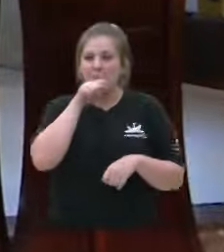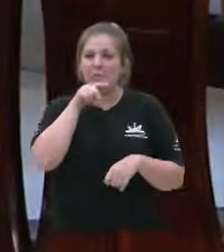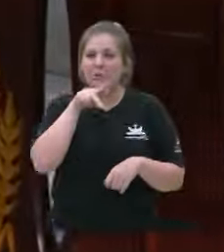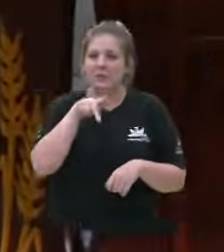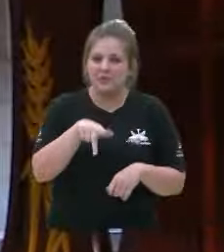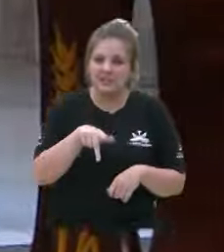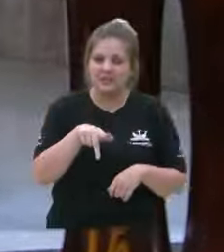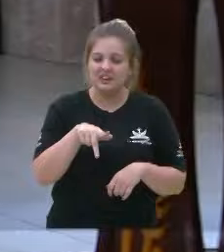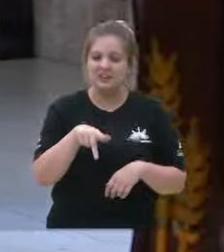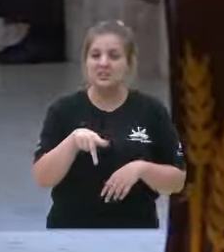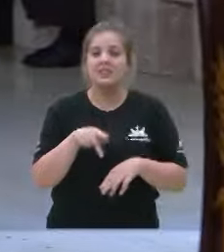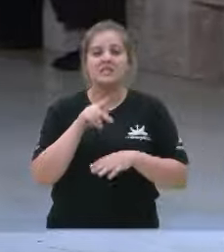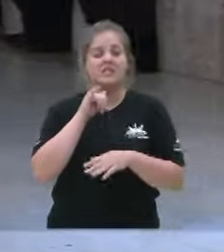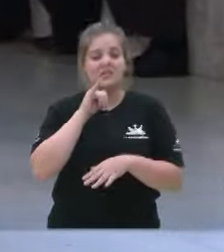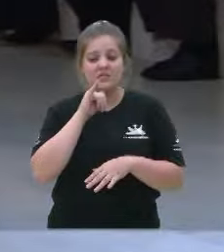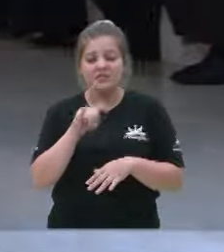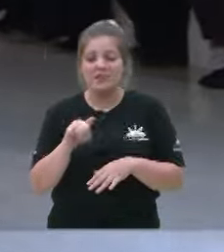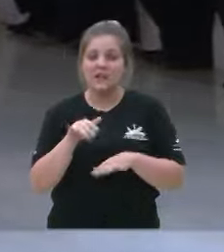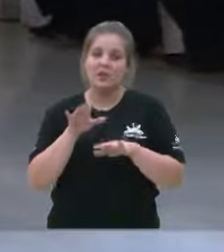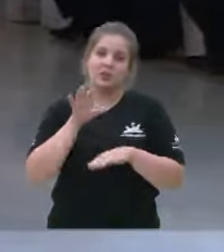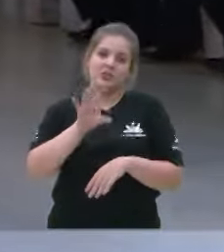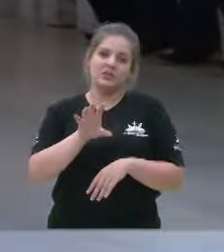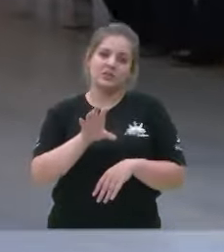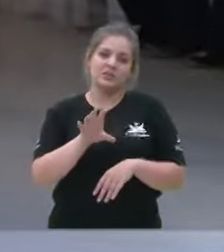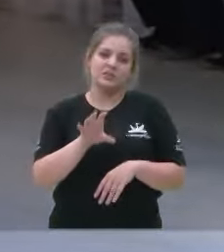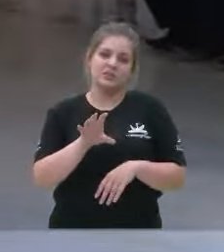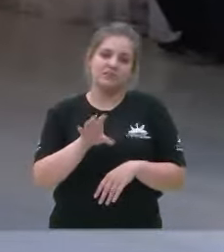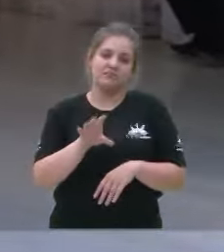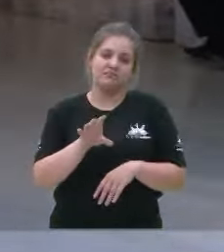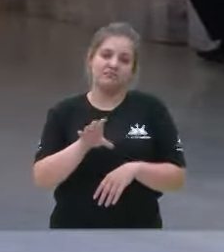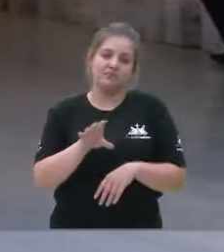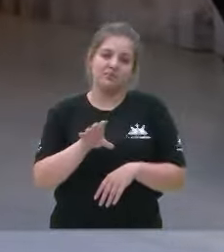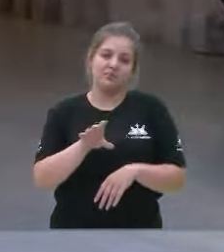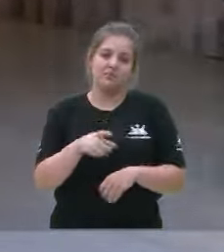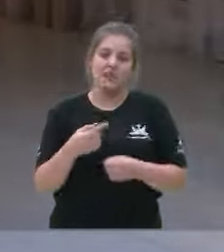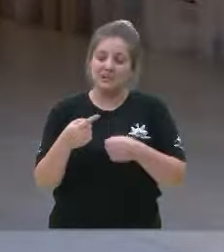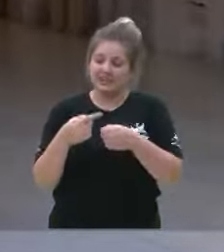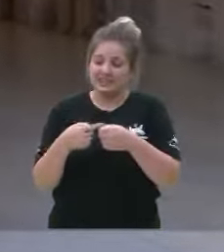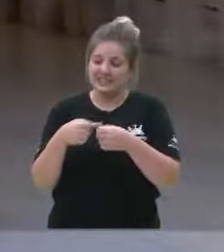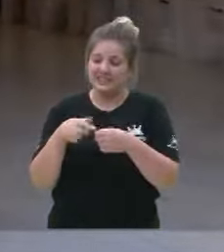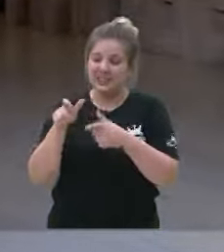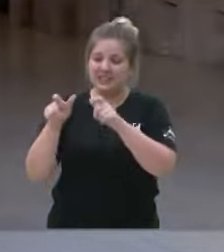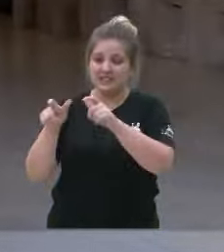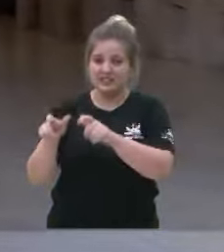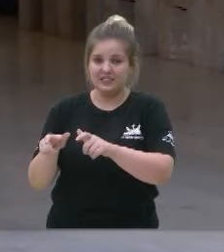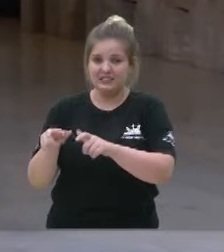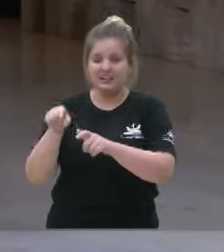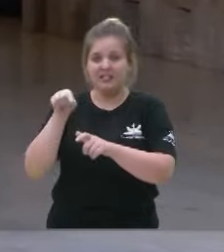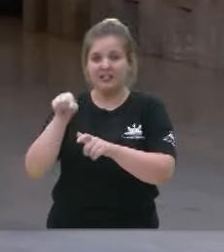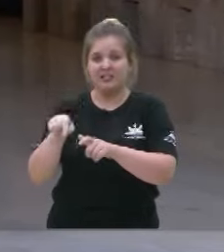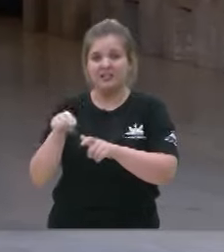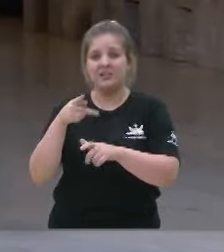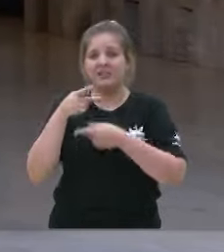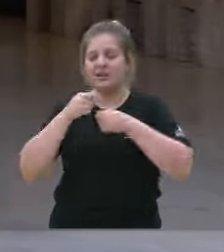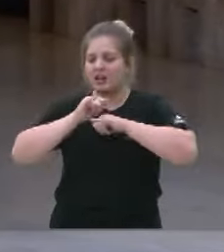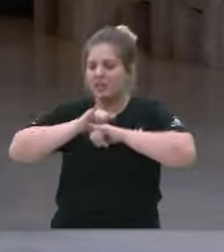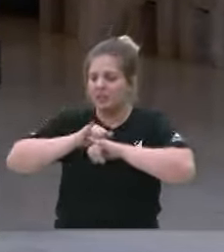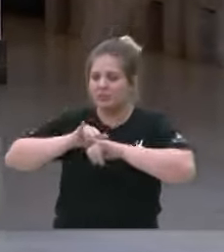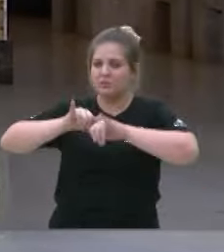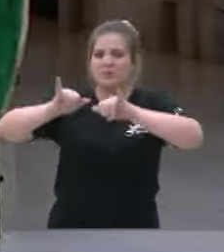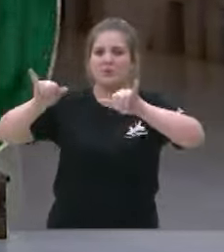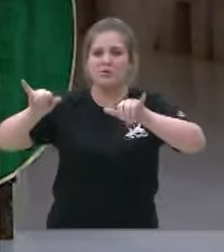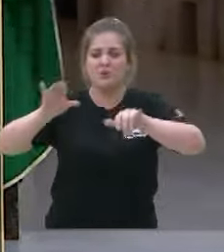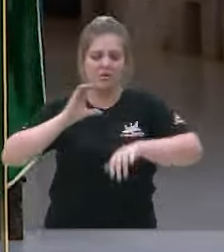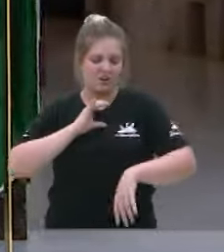delicadeza em passar por esta cidade por esta Metrópole anunciando